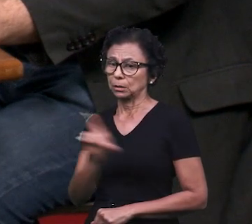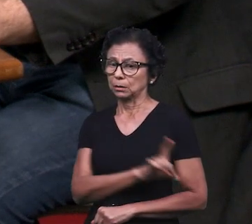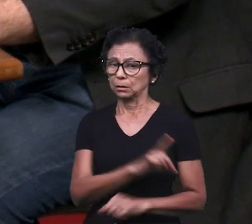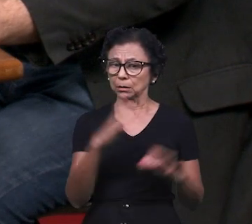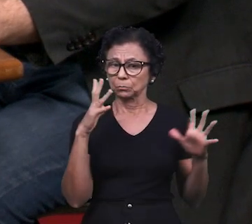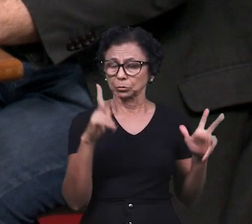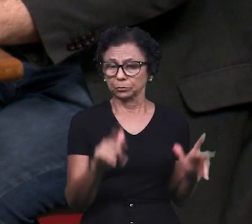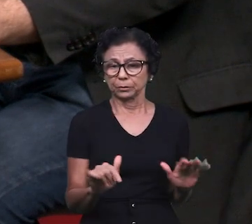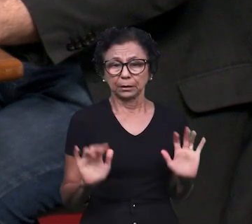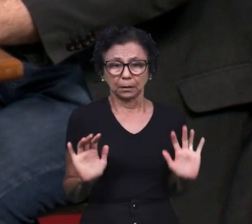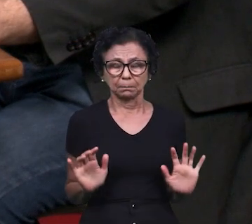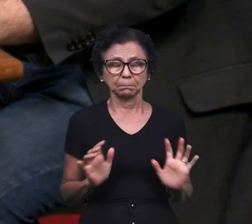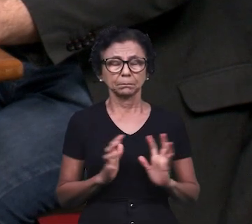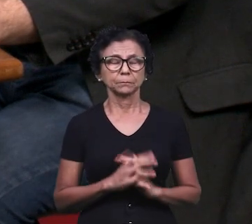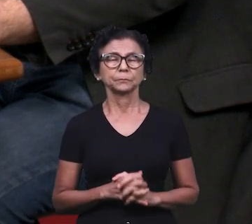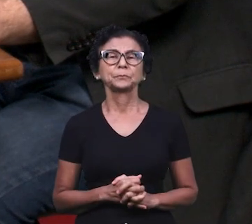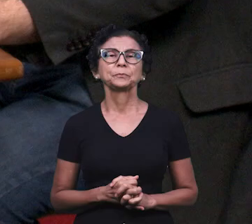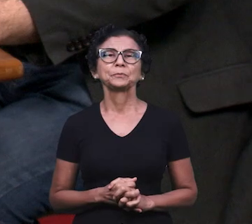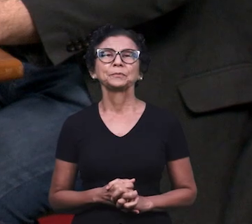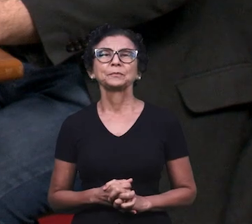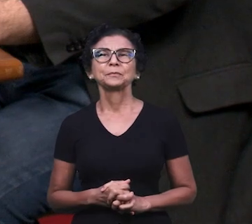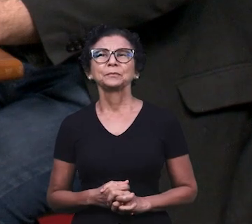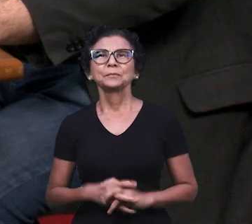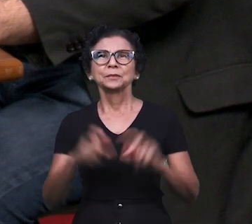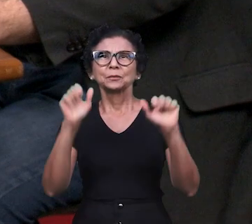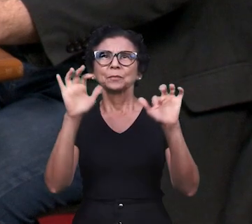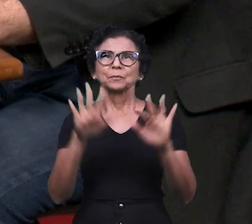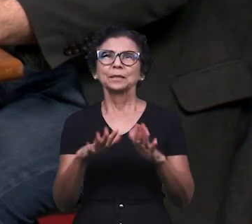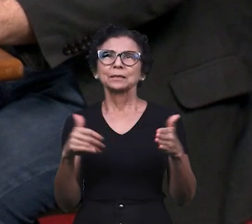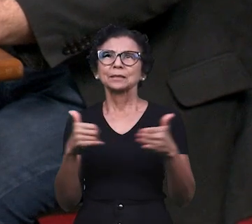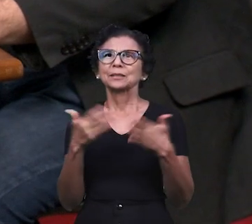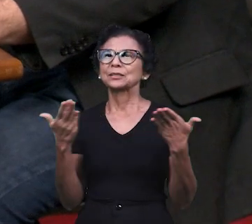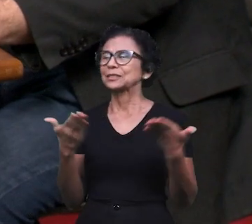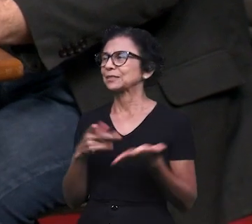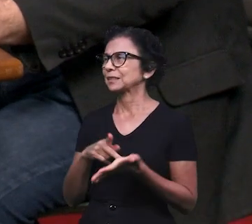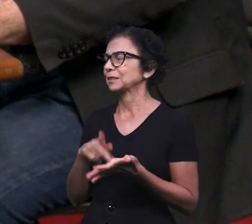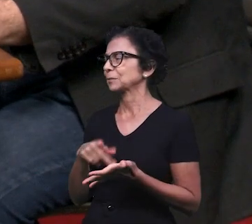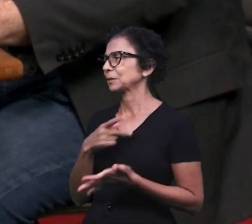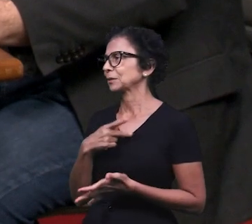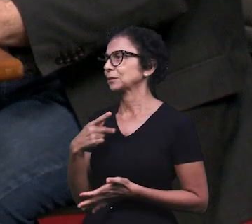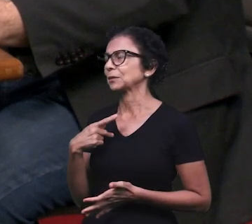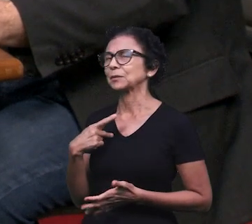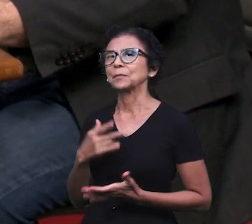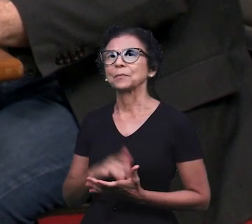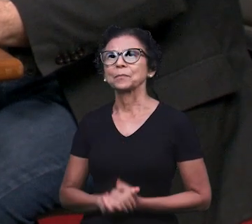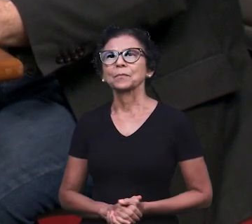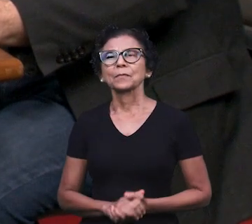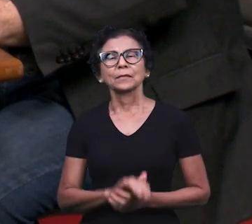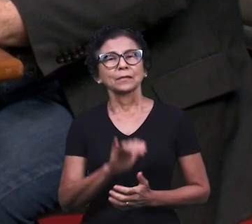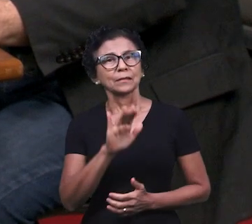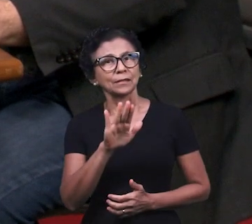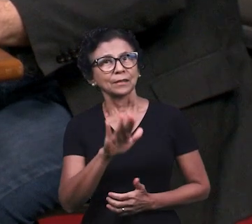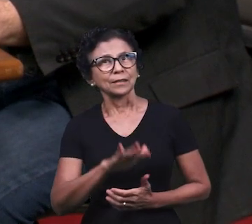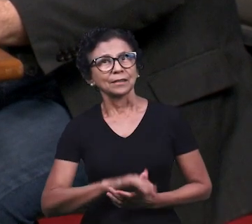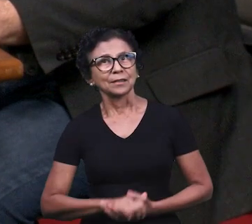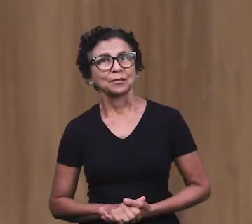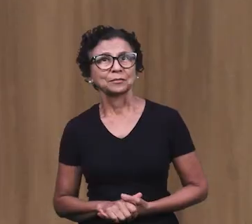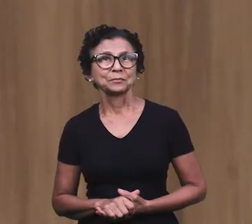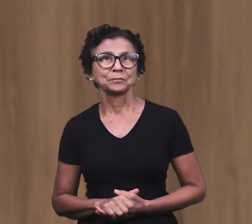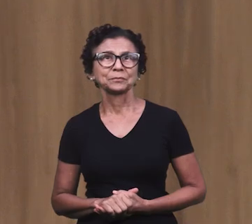de alguma forma. E é uma bênção isso na nossa vida até hoje, né, pastor? Fica aqui um apelo, né? Não sei